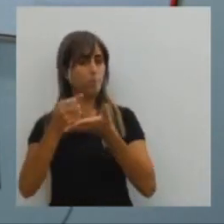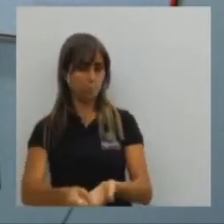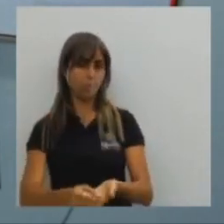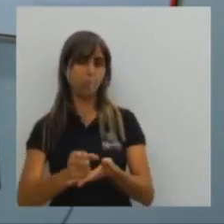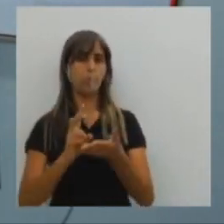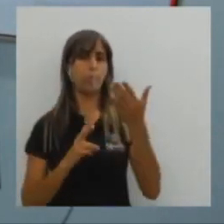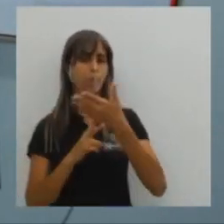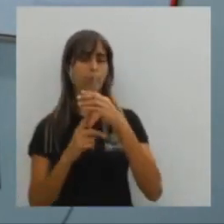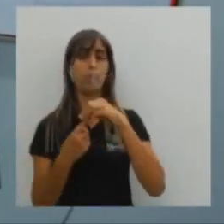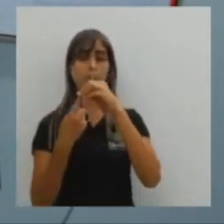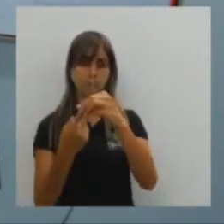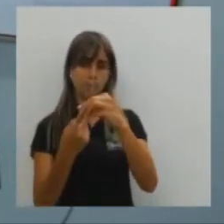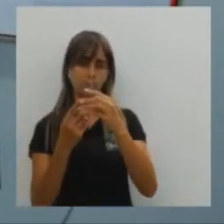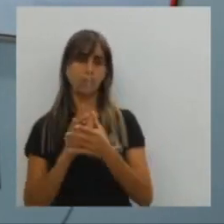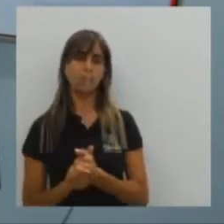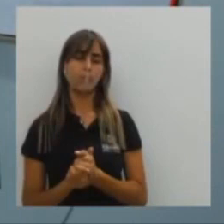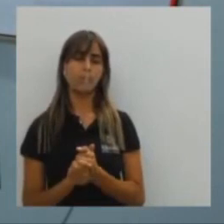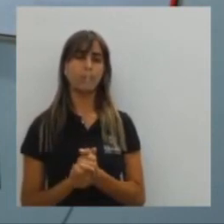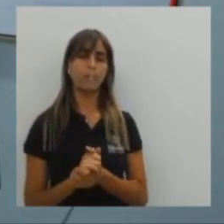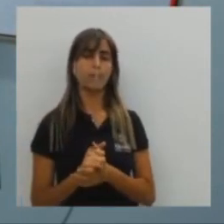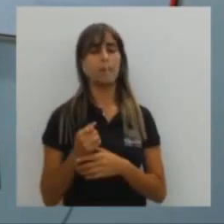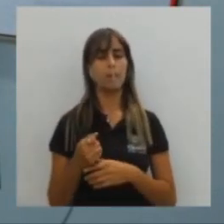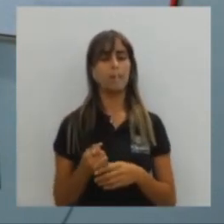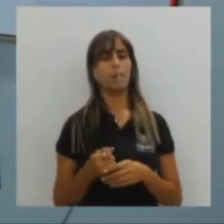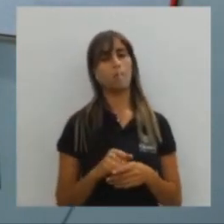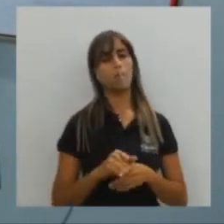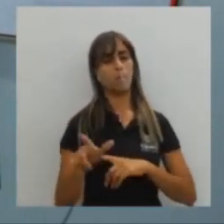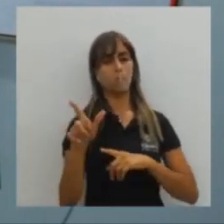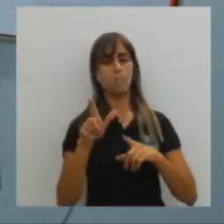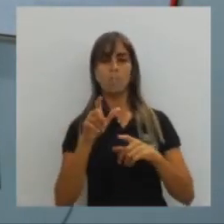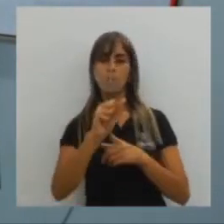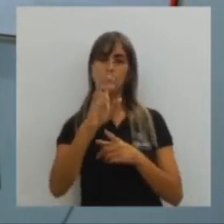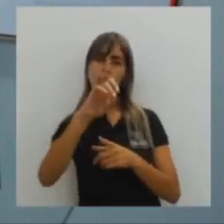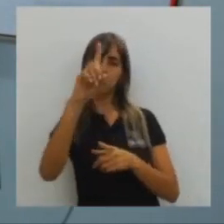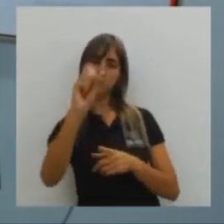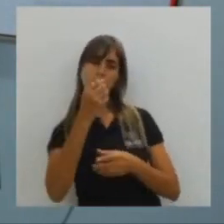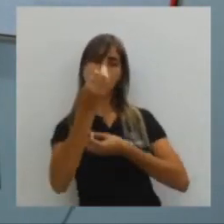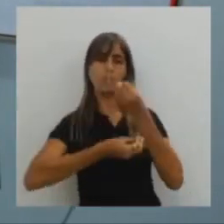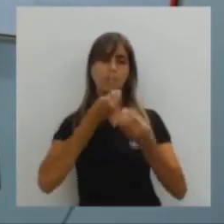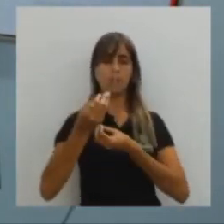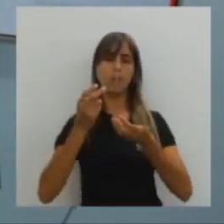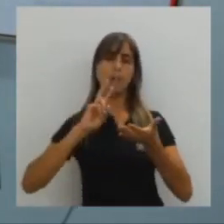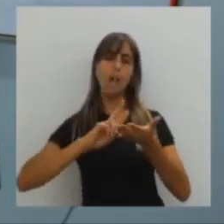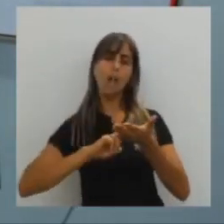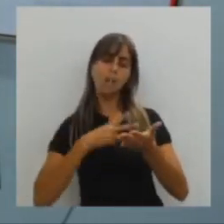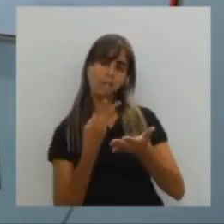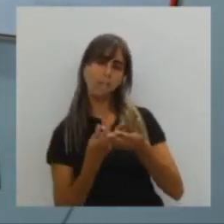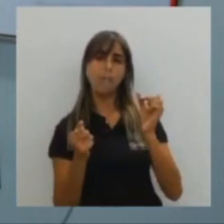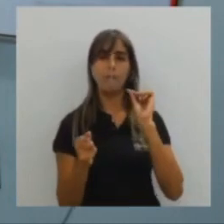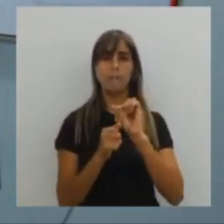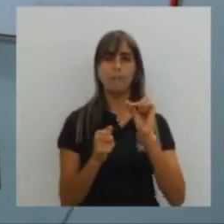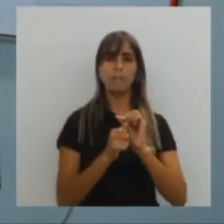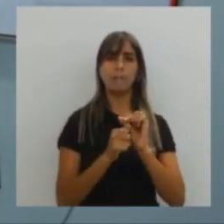verbo principal. Como verbo principal, ele está indicando uma ação. E qual que seria a tradução do verbo did? É o verbo fazer, que é o verbo